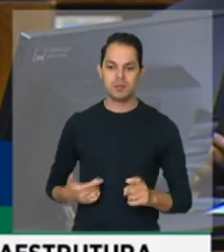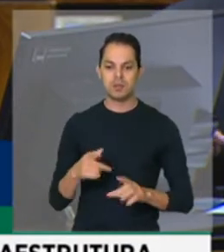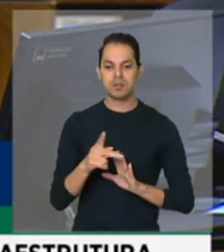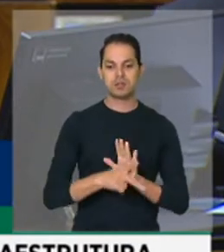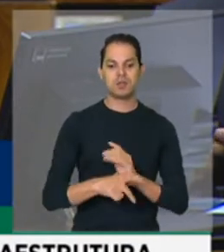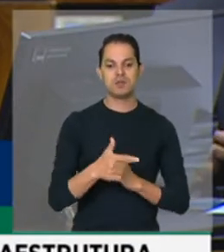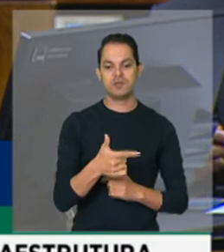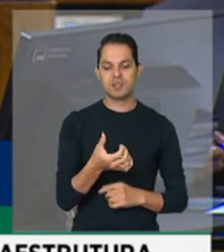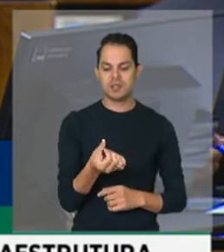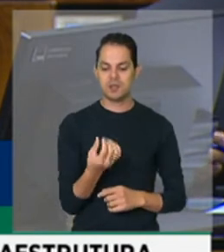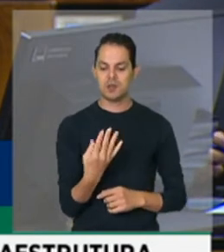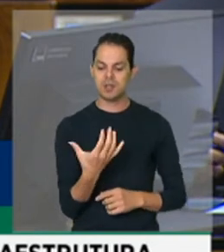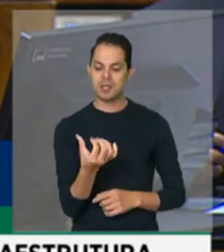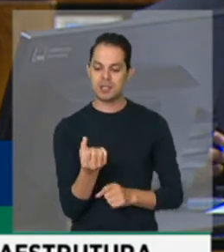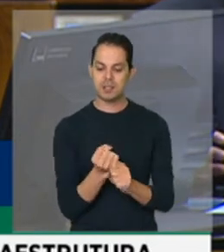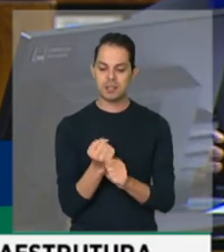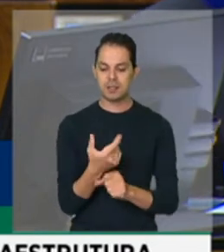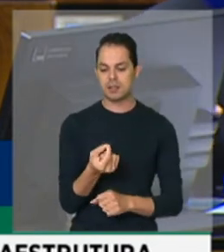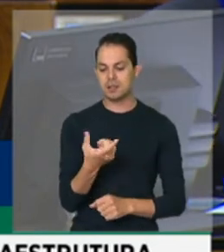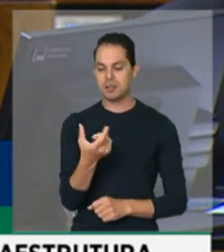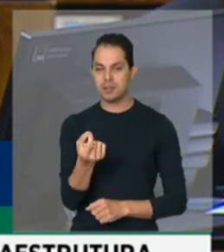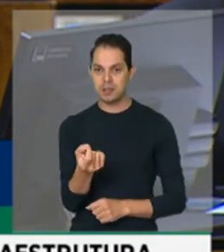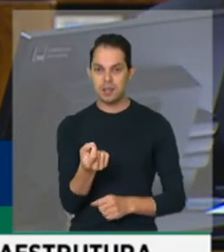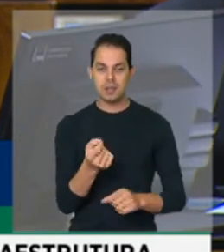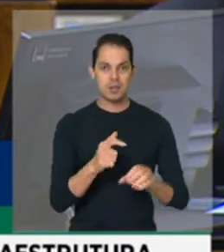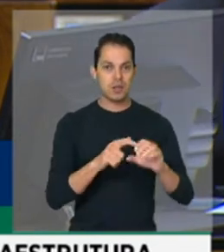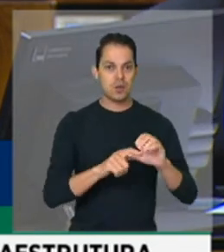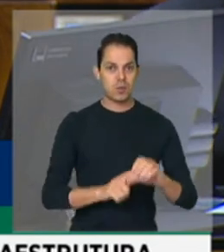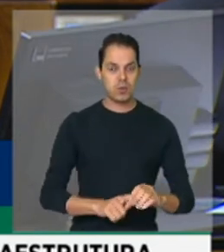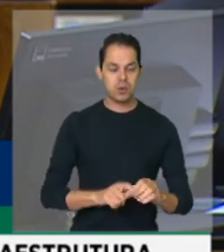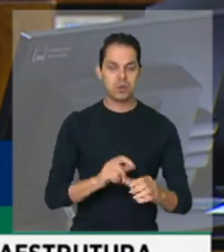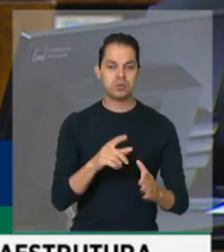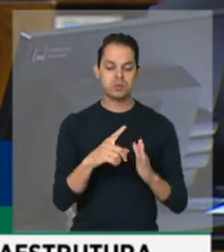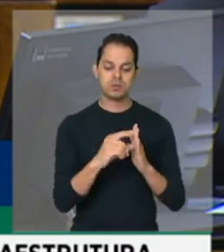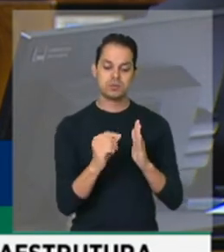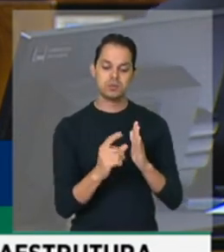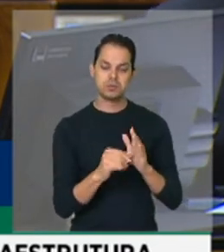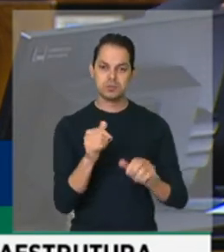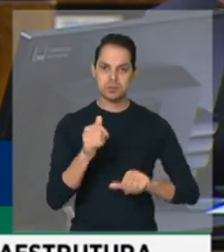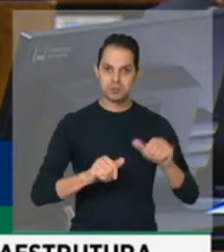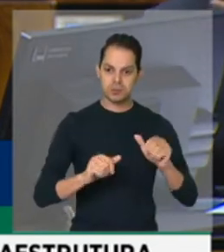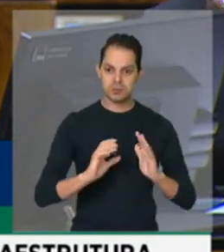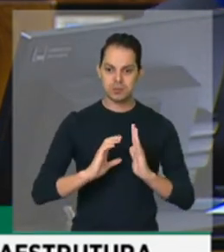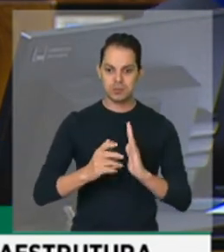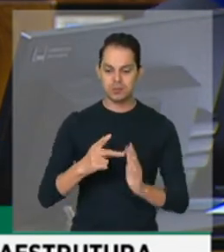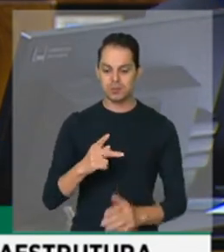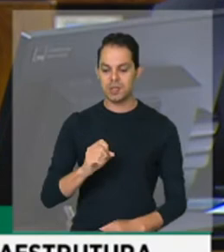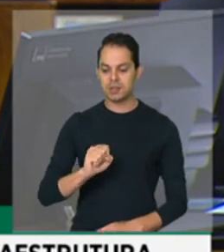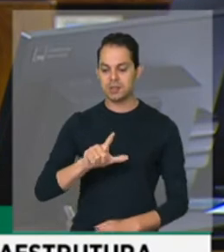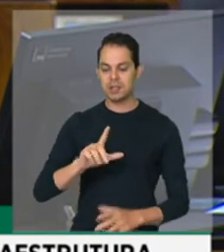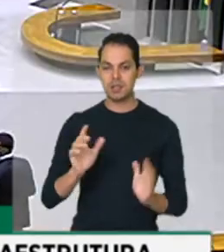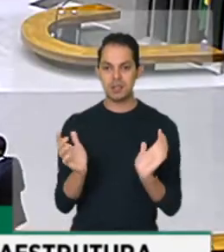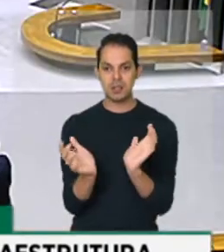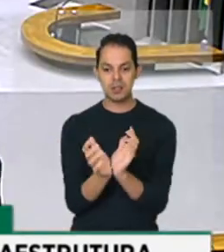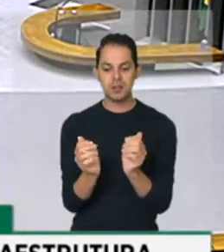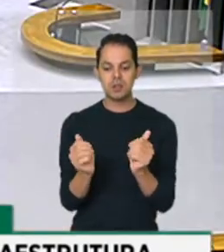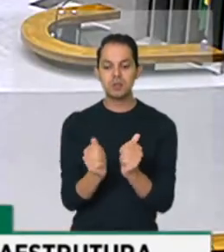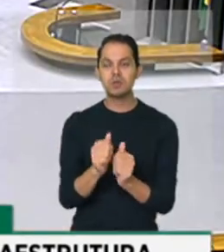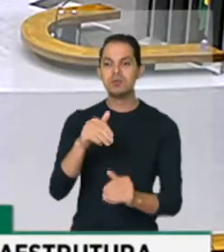2020, ressalvados os destaques, orientação de bancada, como orienta o PSL e bloco.